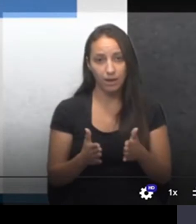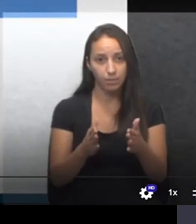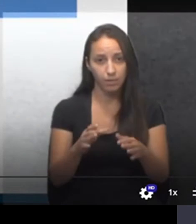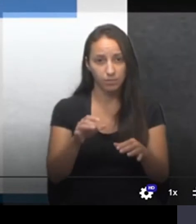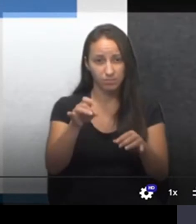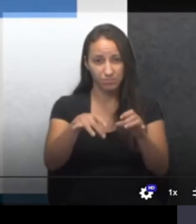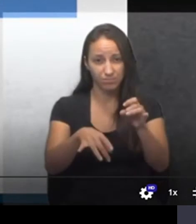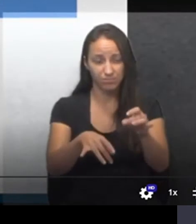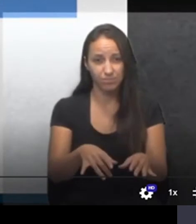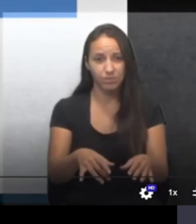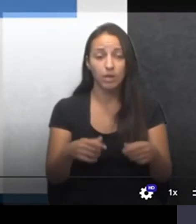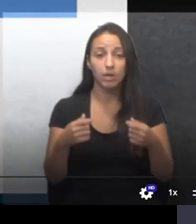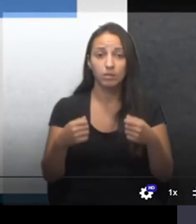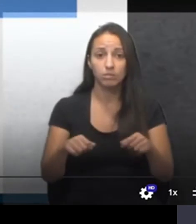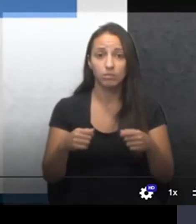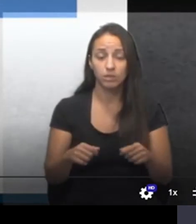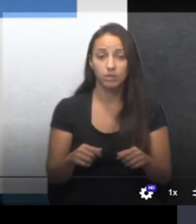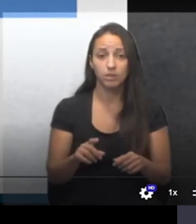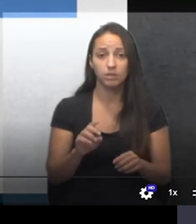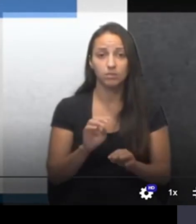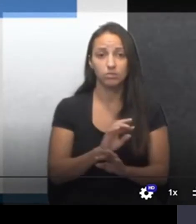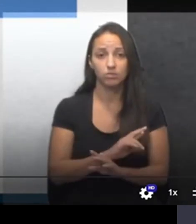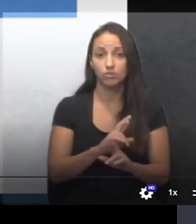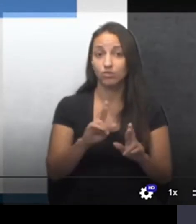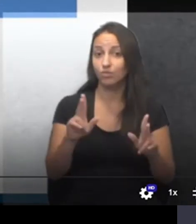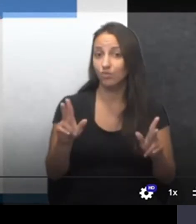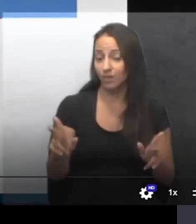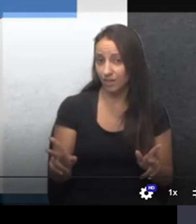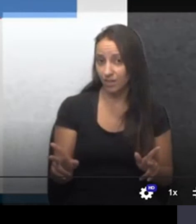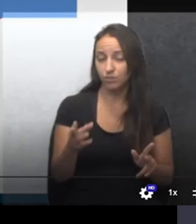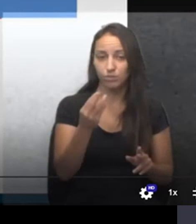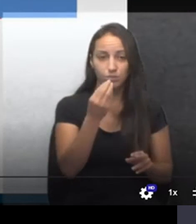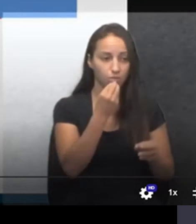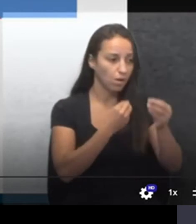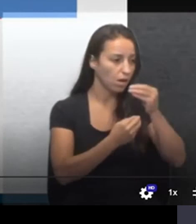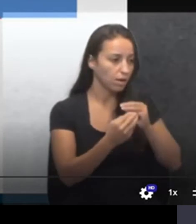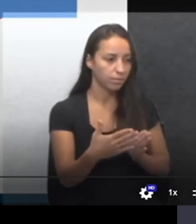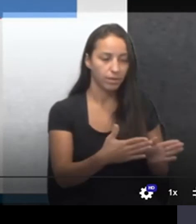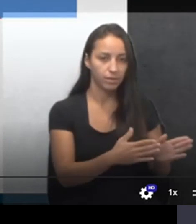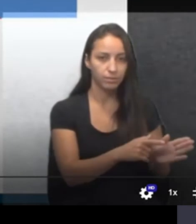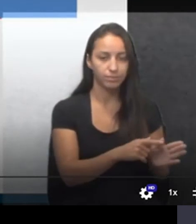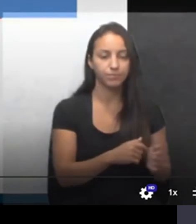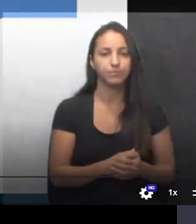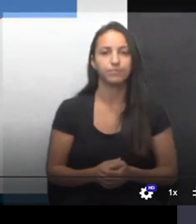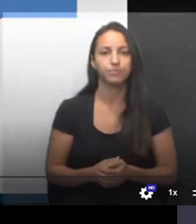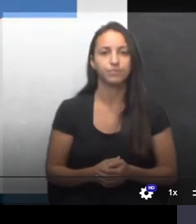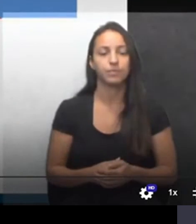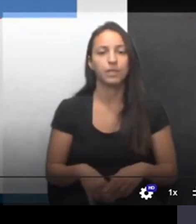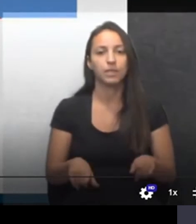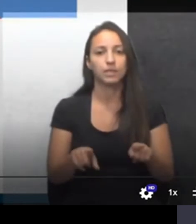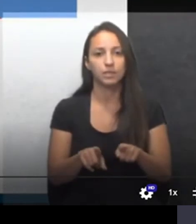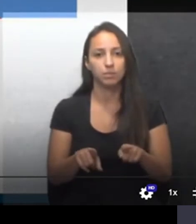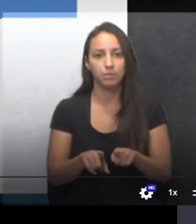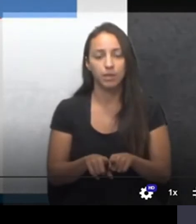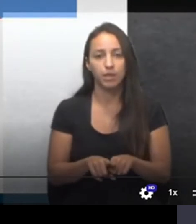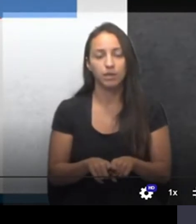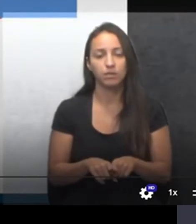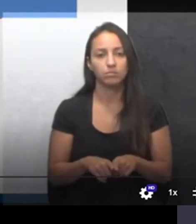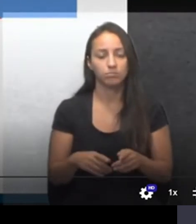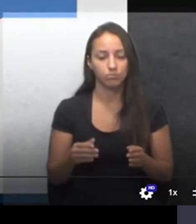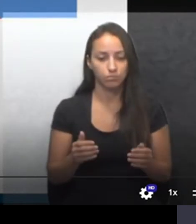lixo deve ser completamente distinto do caminho do alimento. Também o acondicionamento